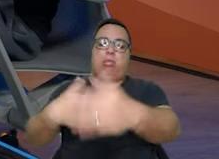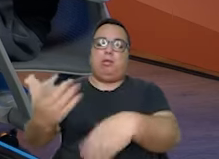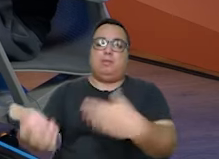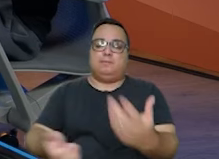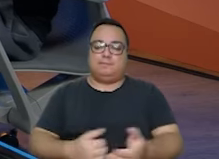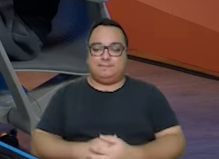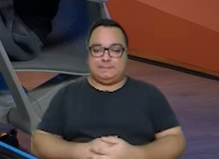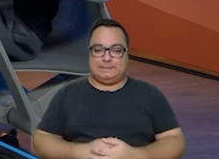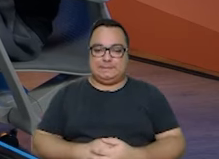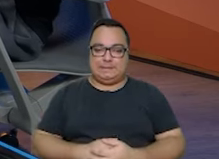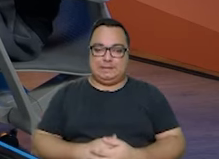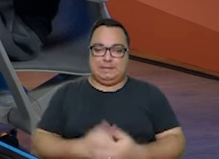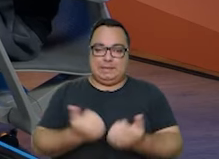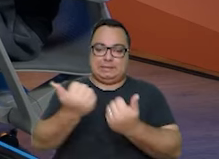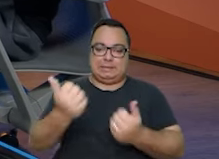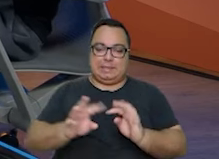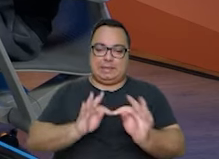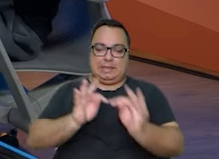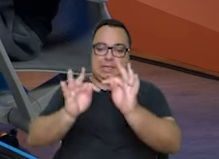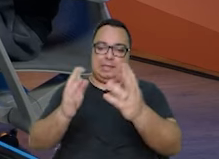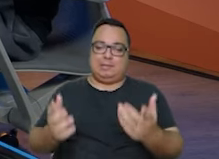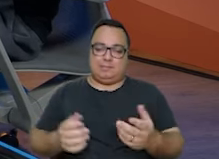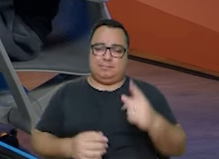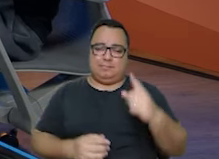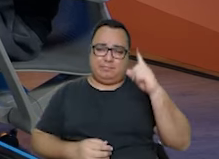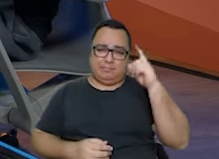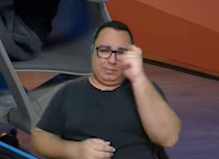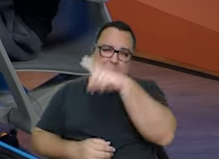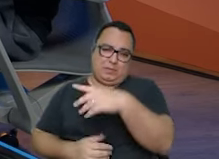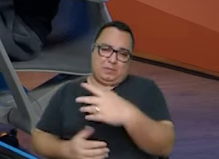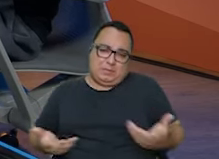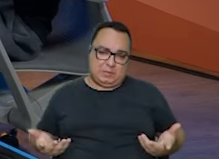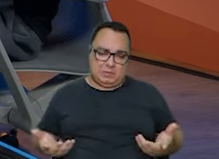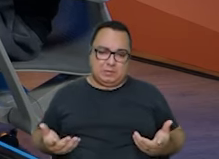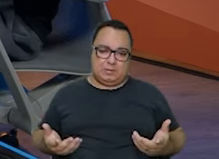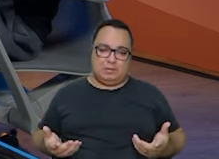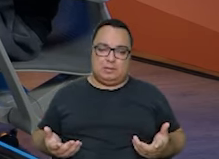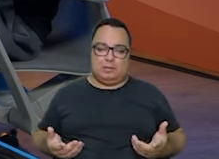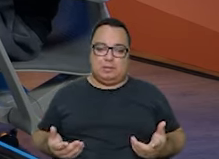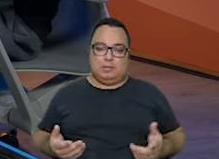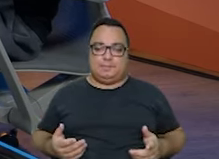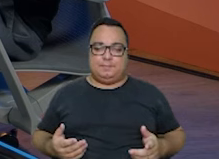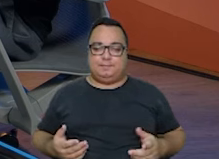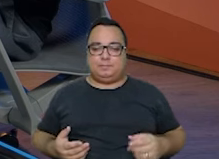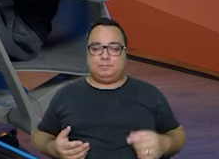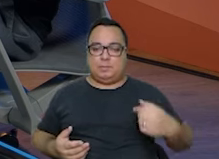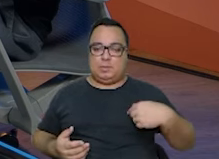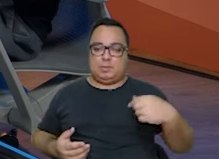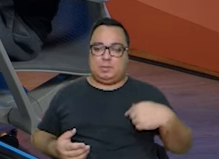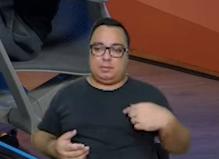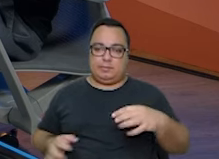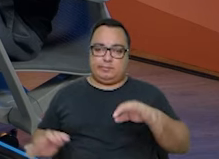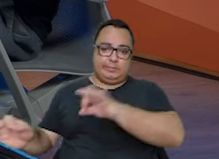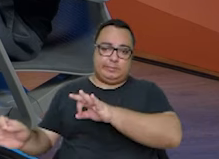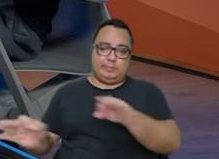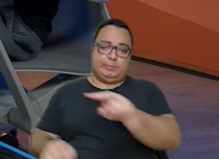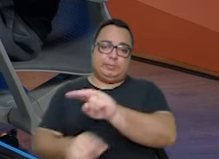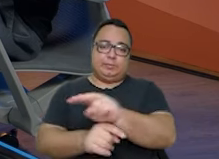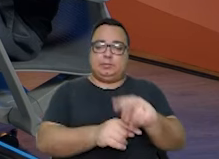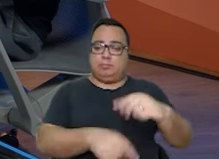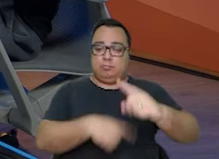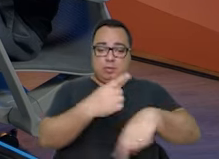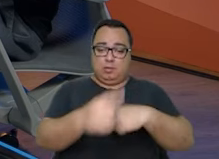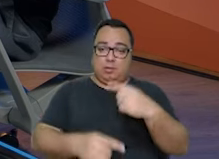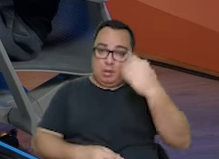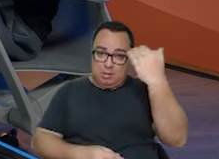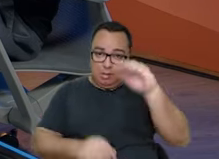assistência técnica seria uma experiência Talvez pior né porque ele não conseguia acompanhar mas não ela entendeu